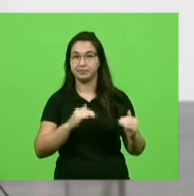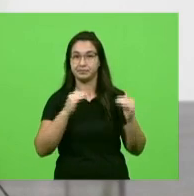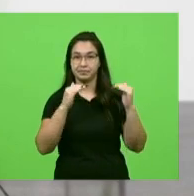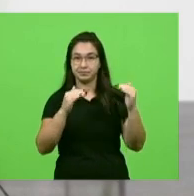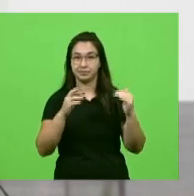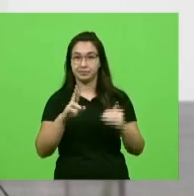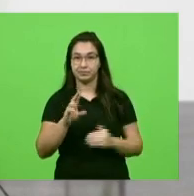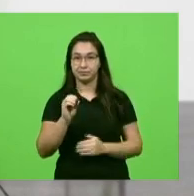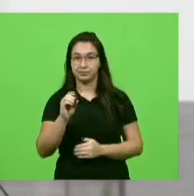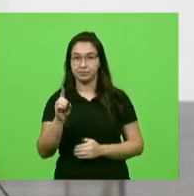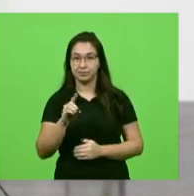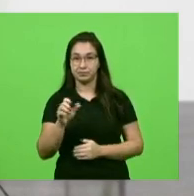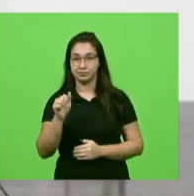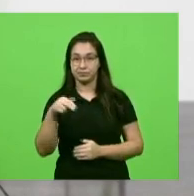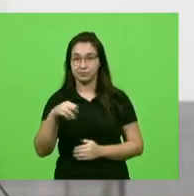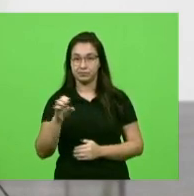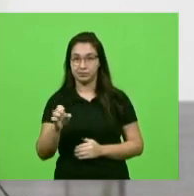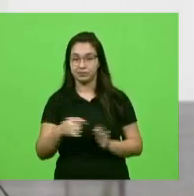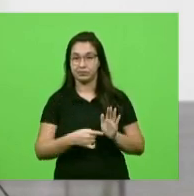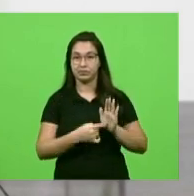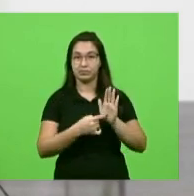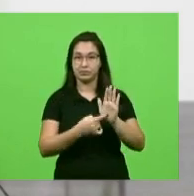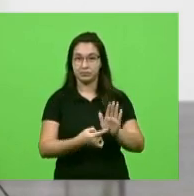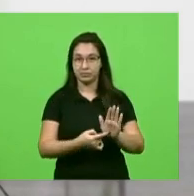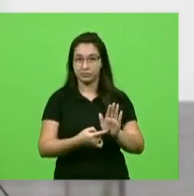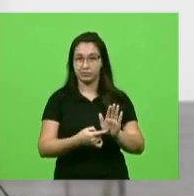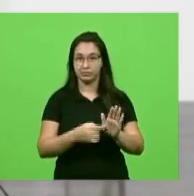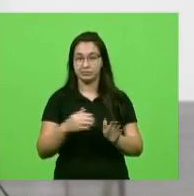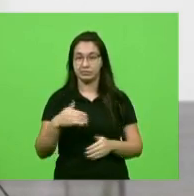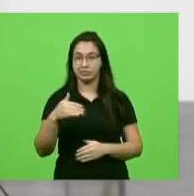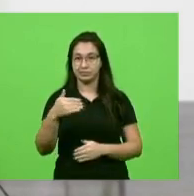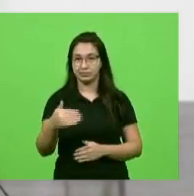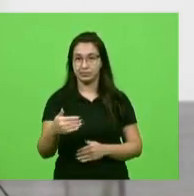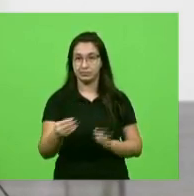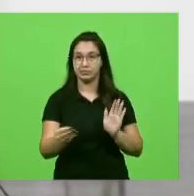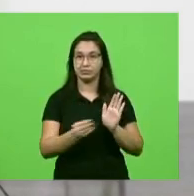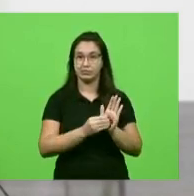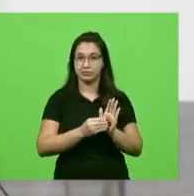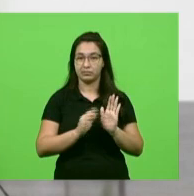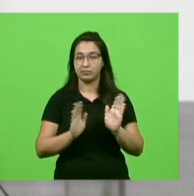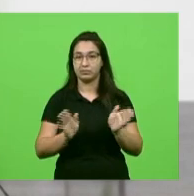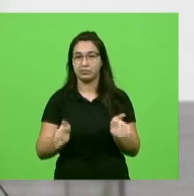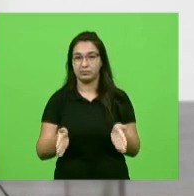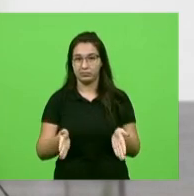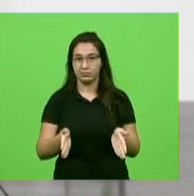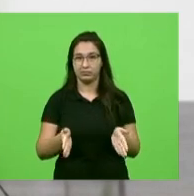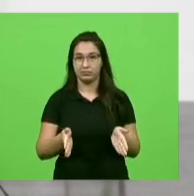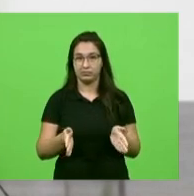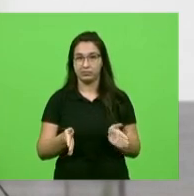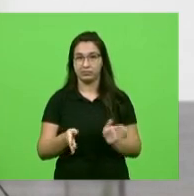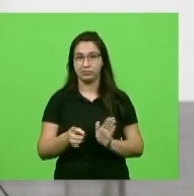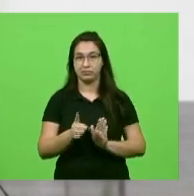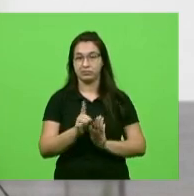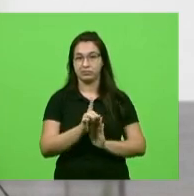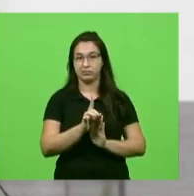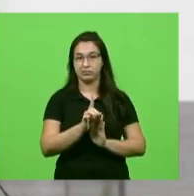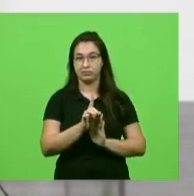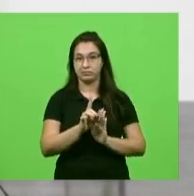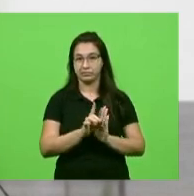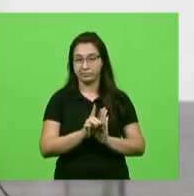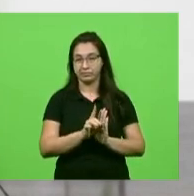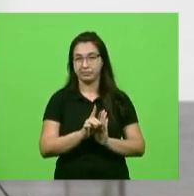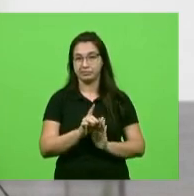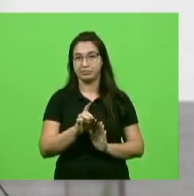o relatório no decêndio subsequente. Está publicado e foi publicado no Diário Oficial da